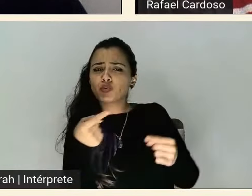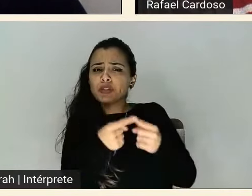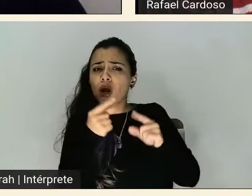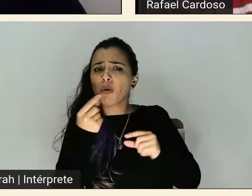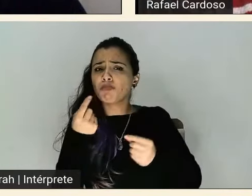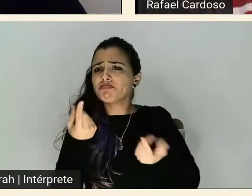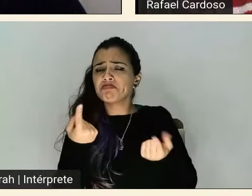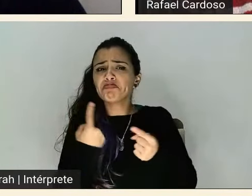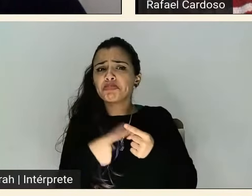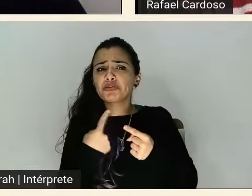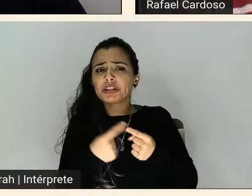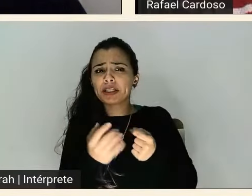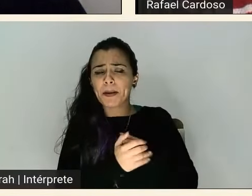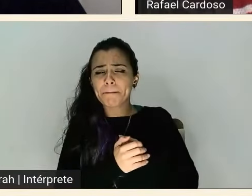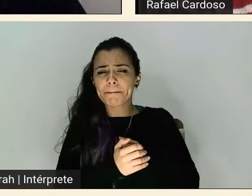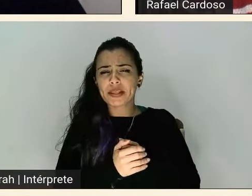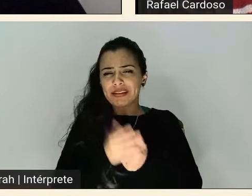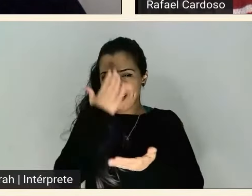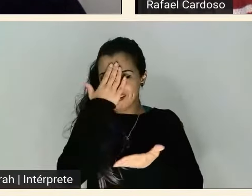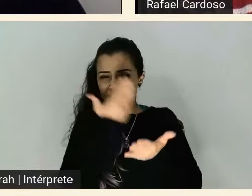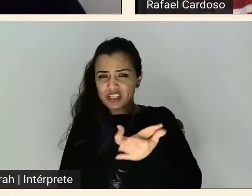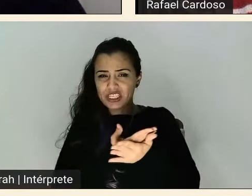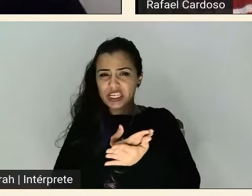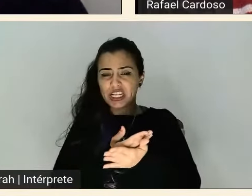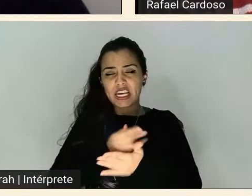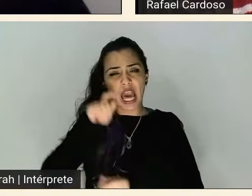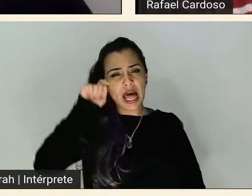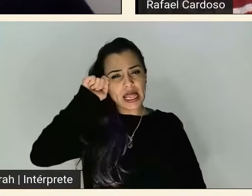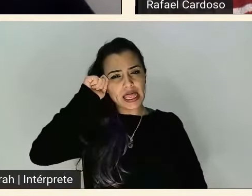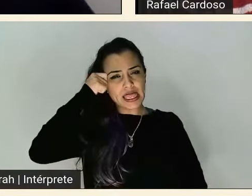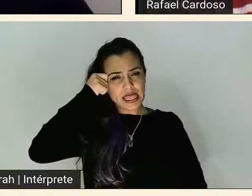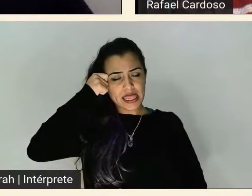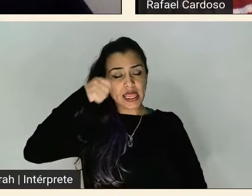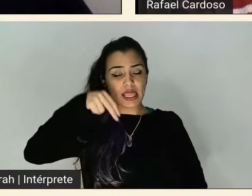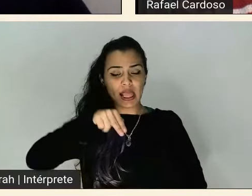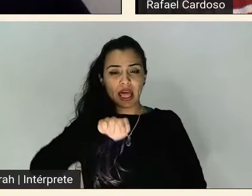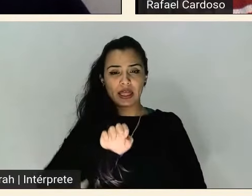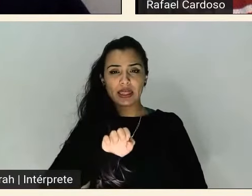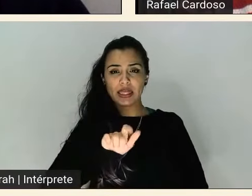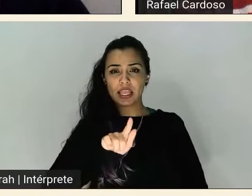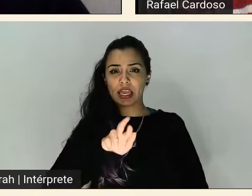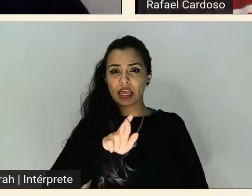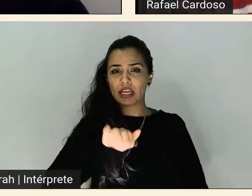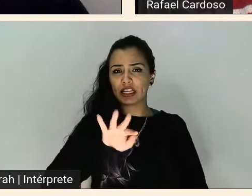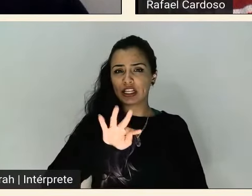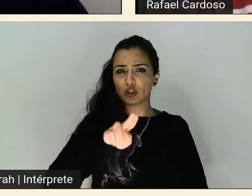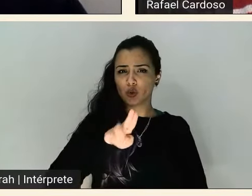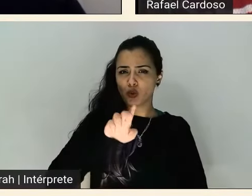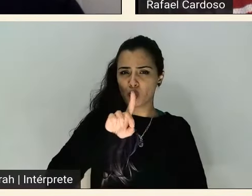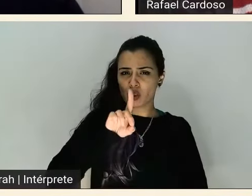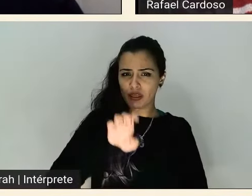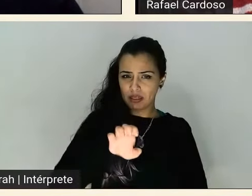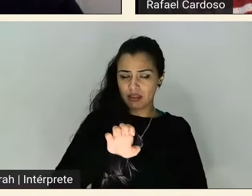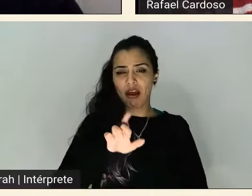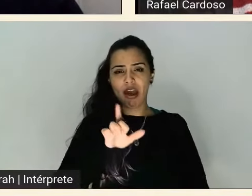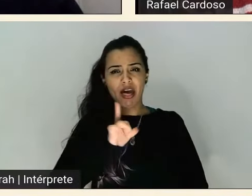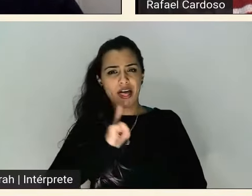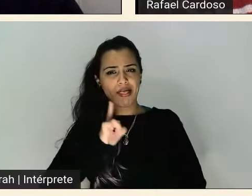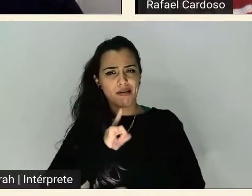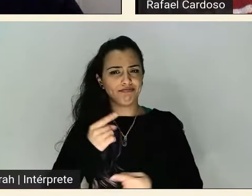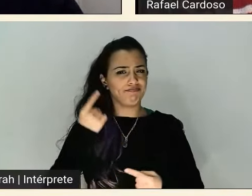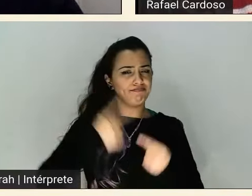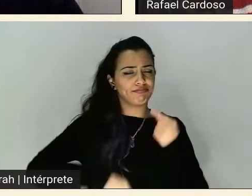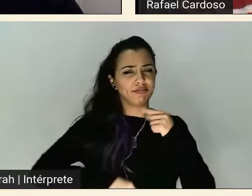entre negritude, primitivismo e cultura popular? Então, o Rafael é um escritor, um historiador da arte, autor